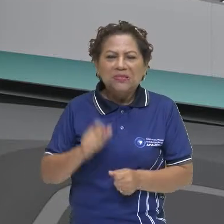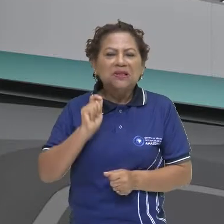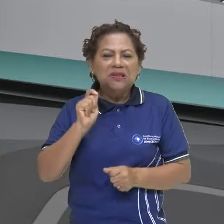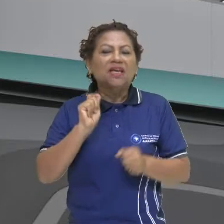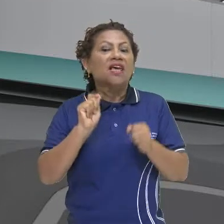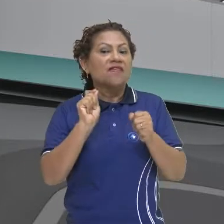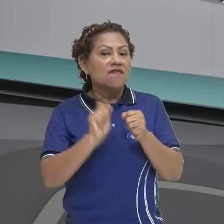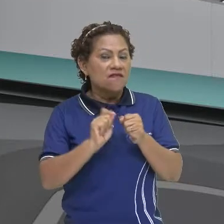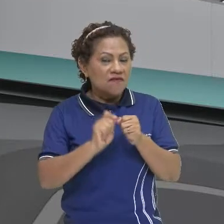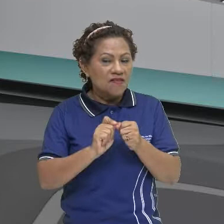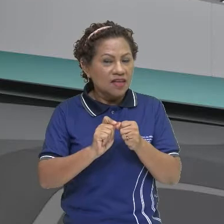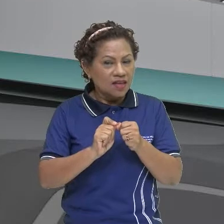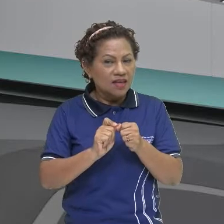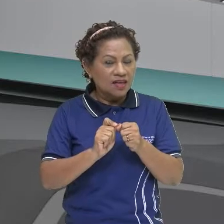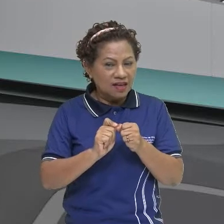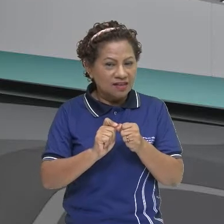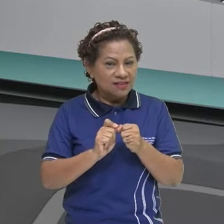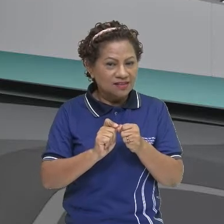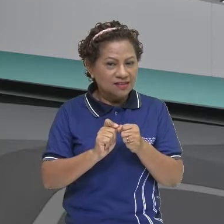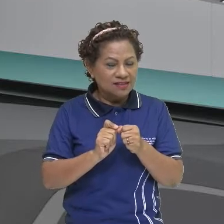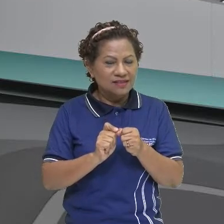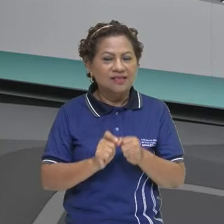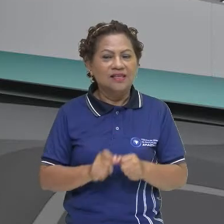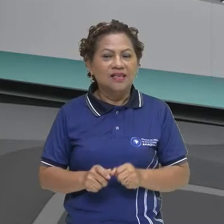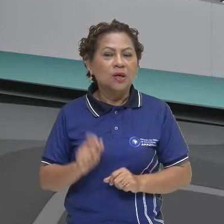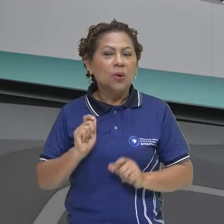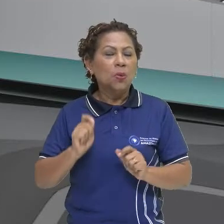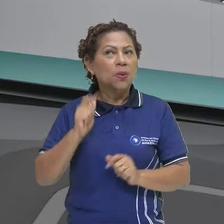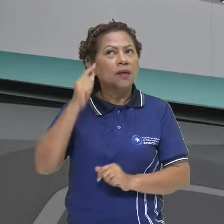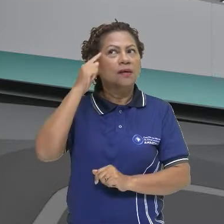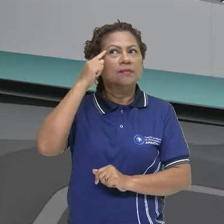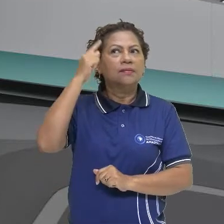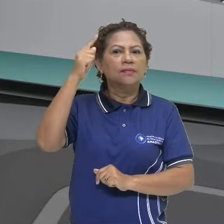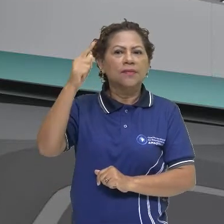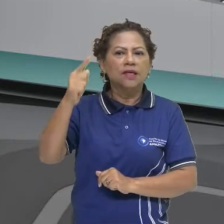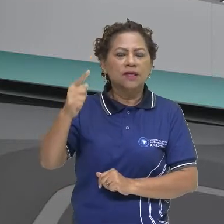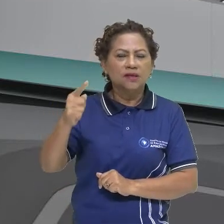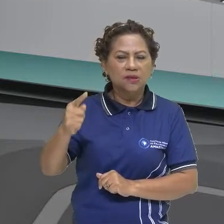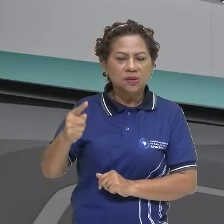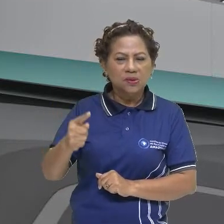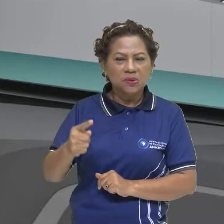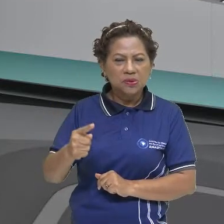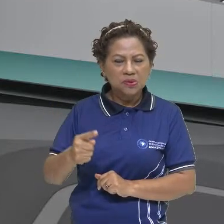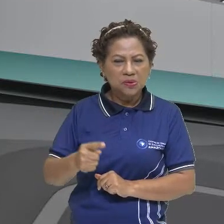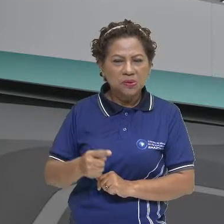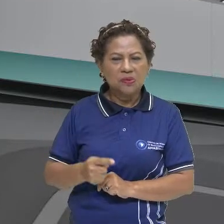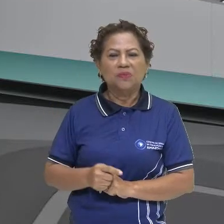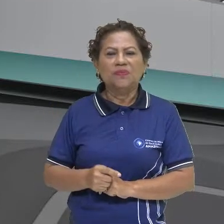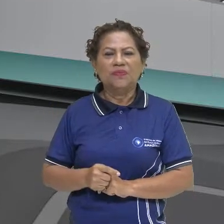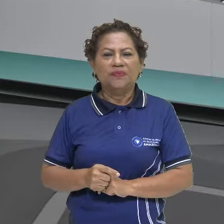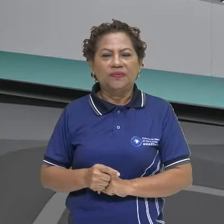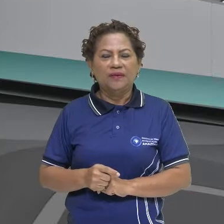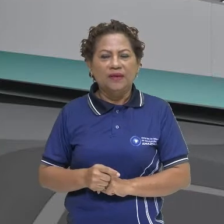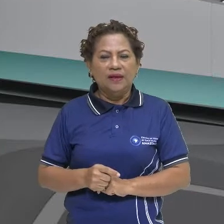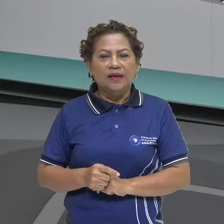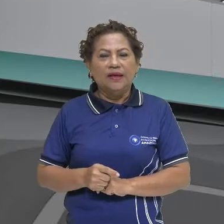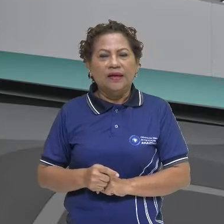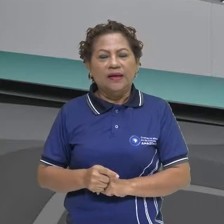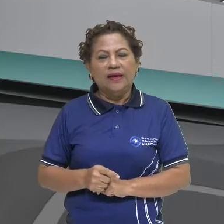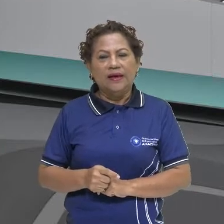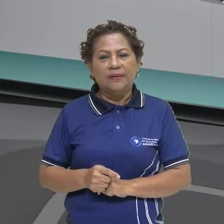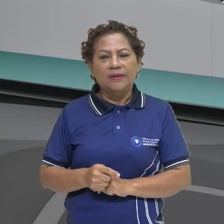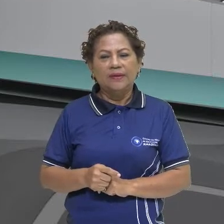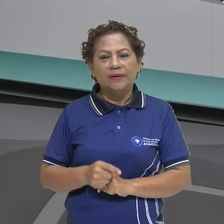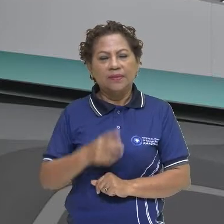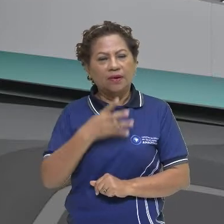ele pensou como ele poderia deixar essa pintura mais chamativa, né? E a gente percebe